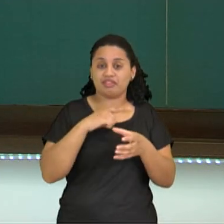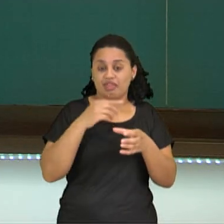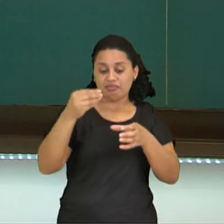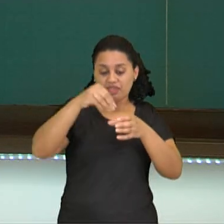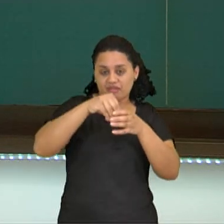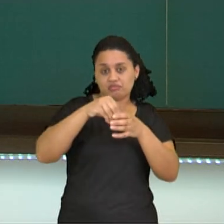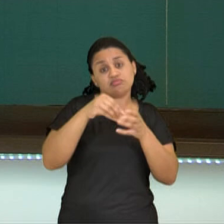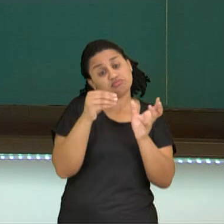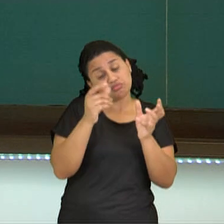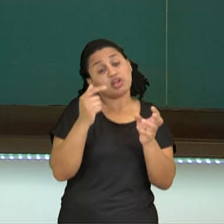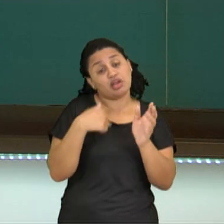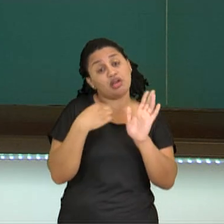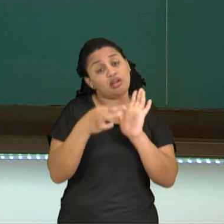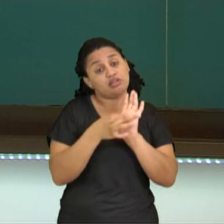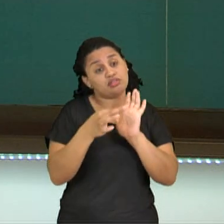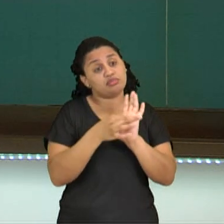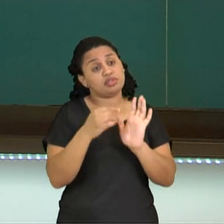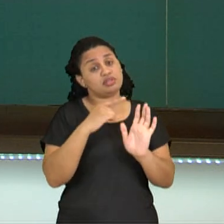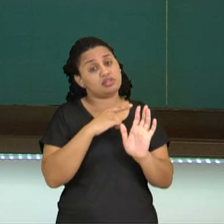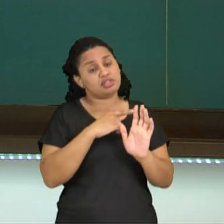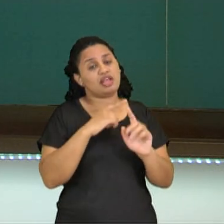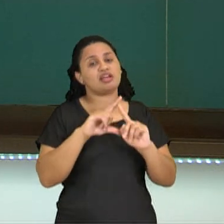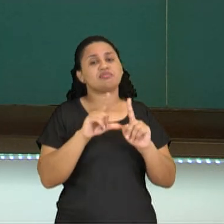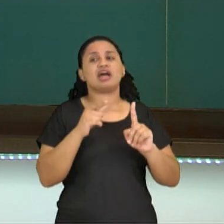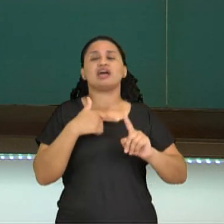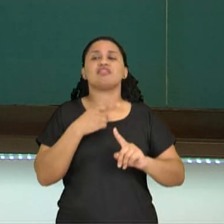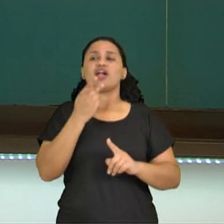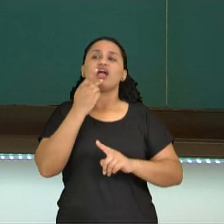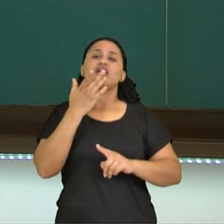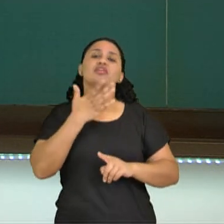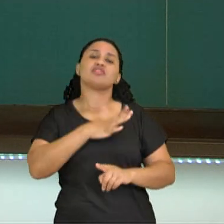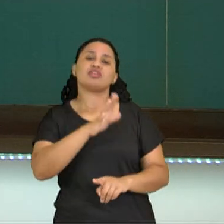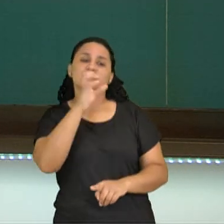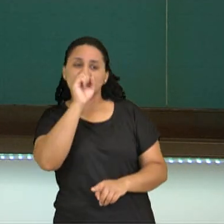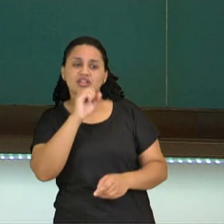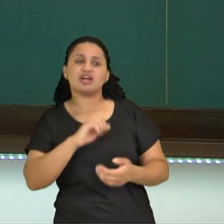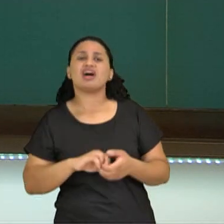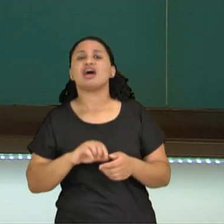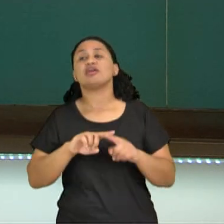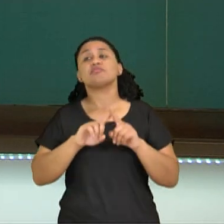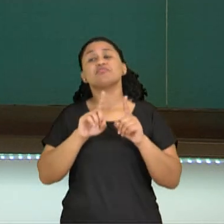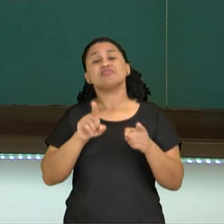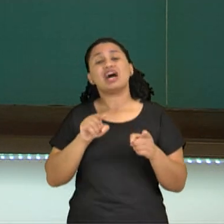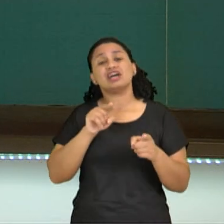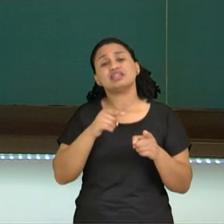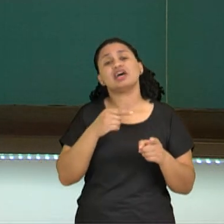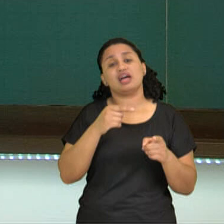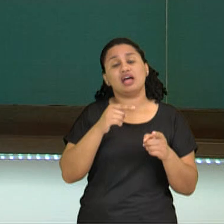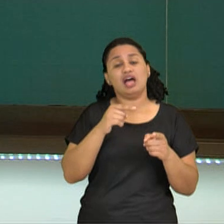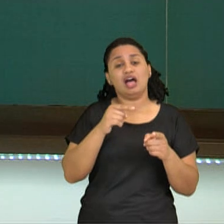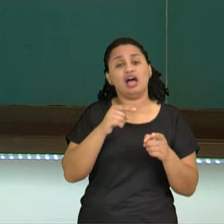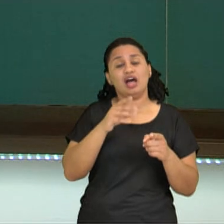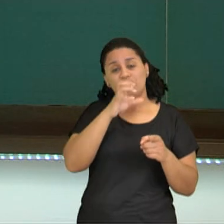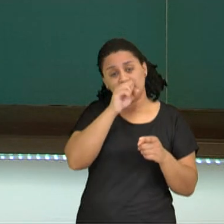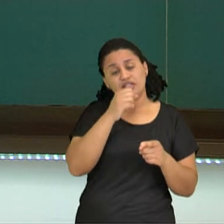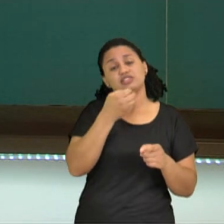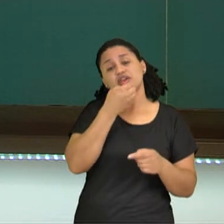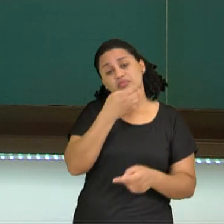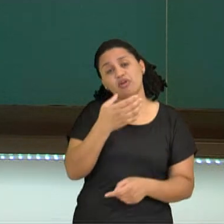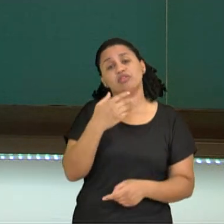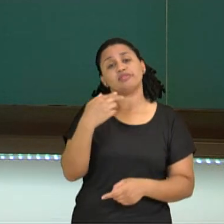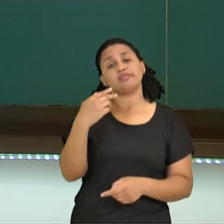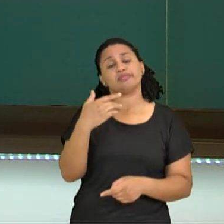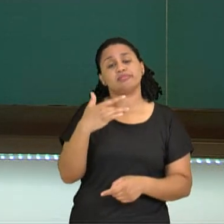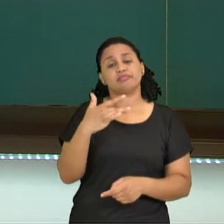gostar de laranja. Seria muito contraditório se a pessoa coloca, não gosto de laranja. Mas a laranja faz bem porque tem vitamina C,